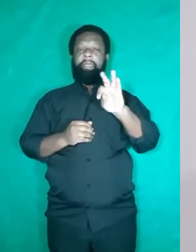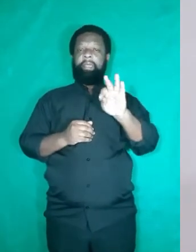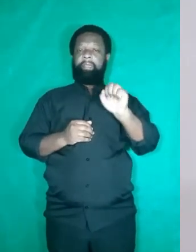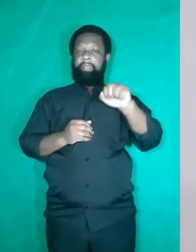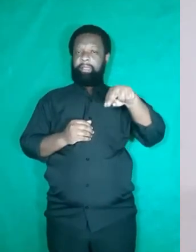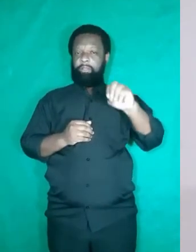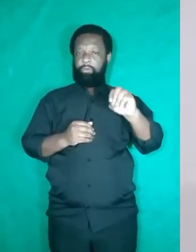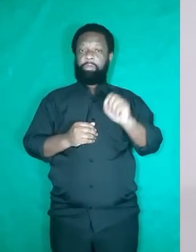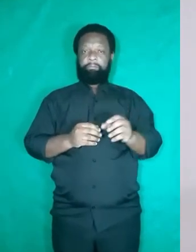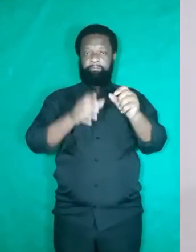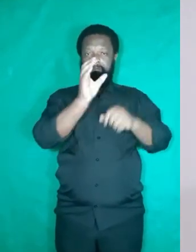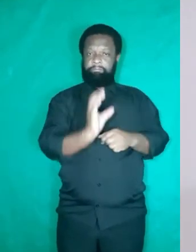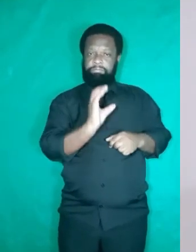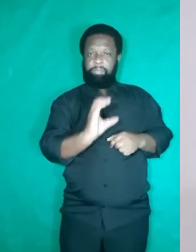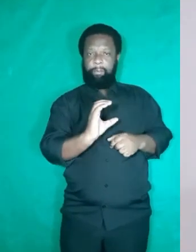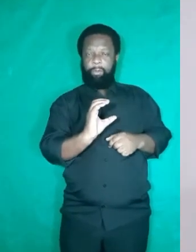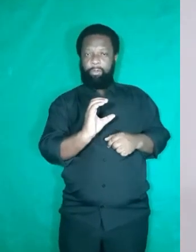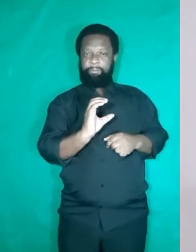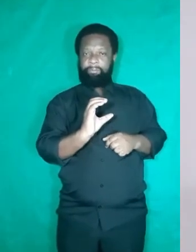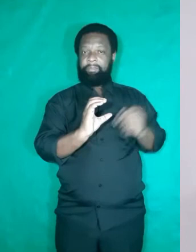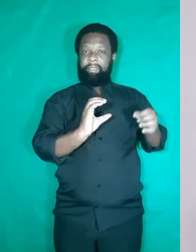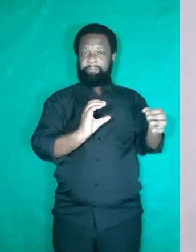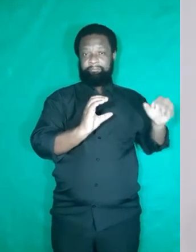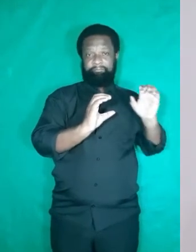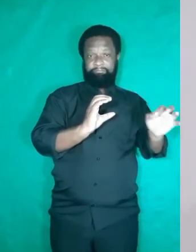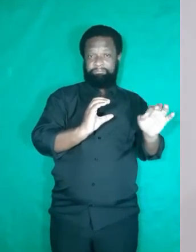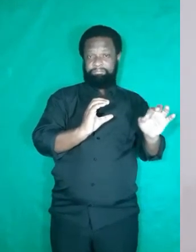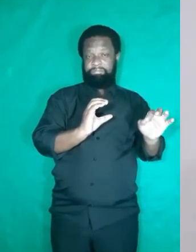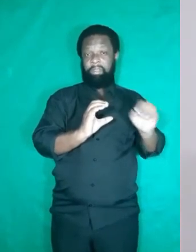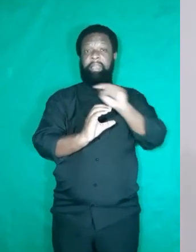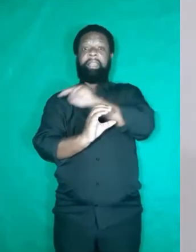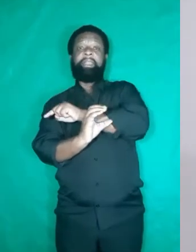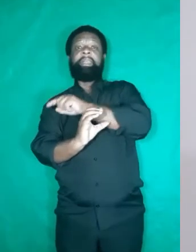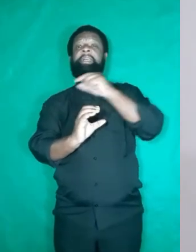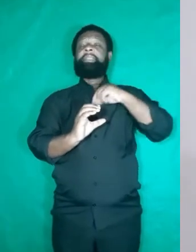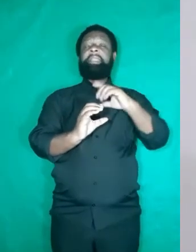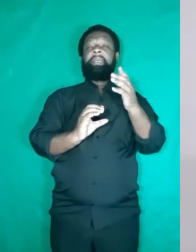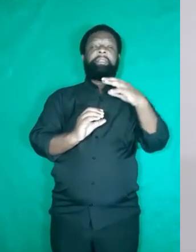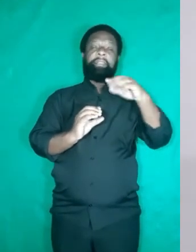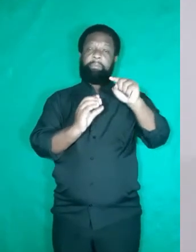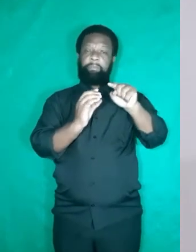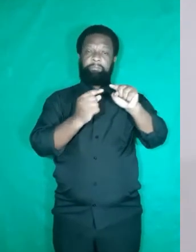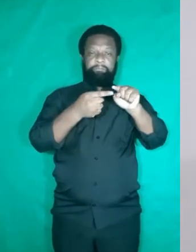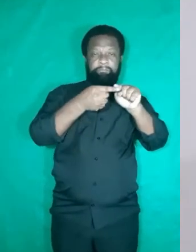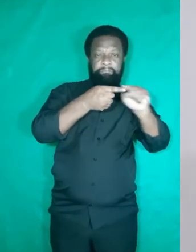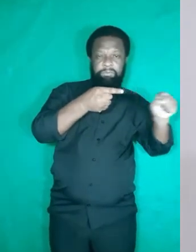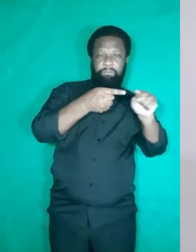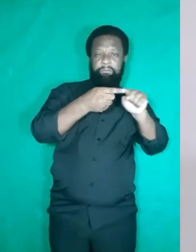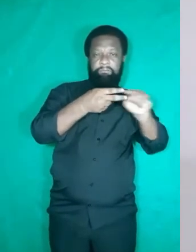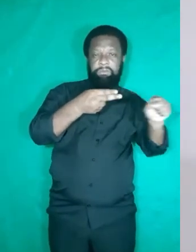duas ligações aqui, elas estão representadas com traços, porque elas são ligações que estão no plano.